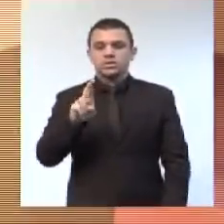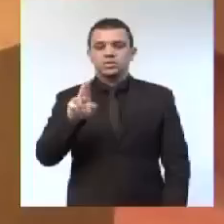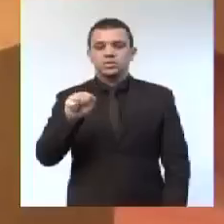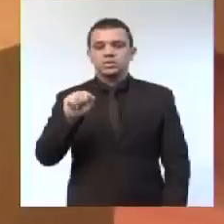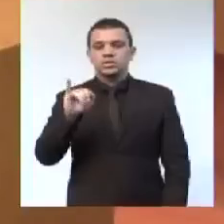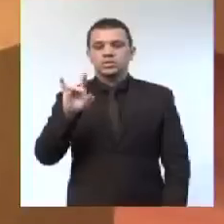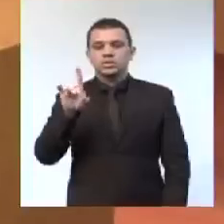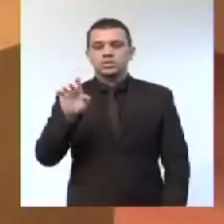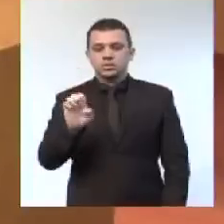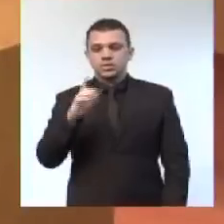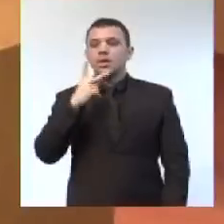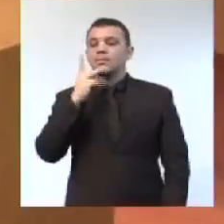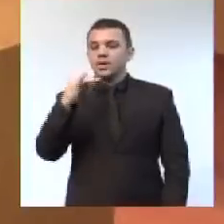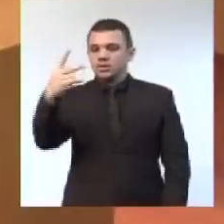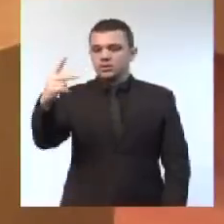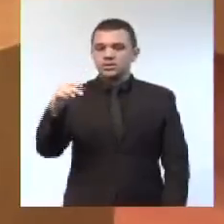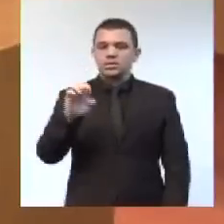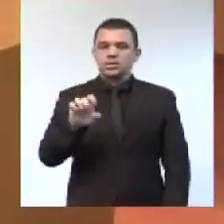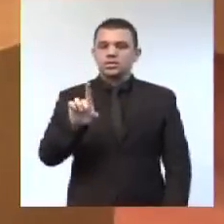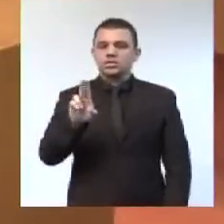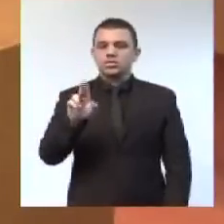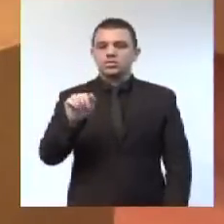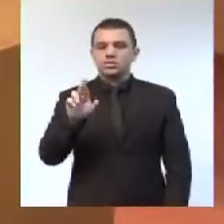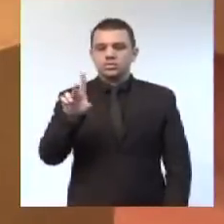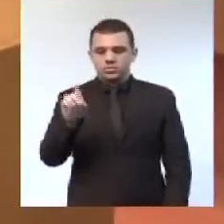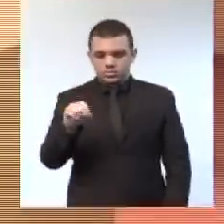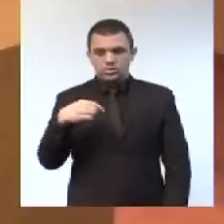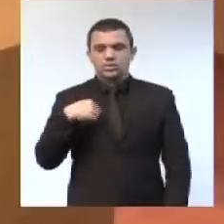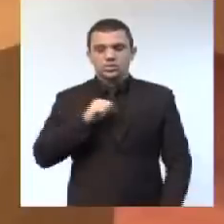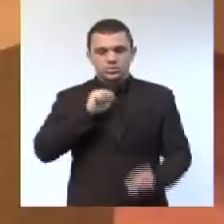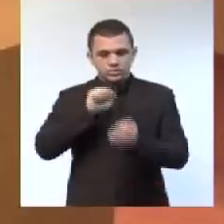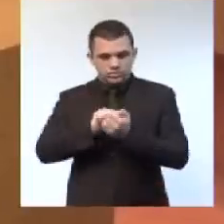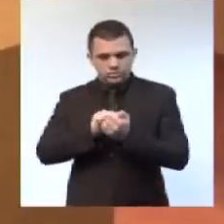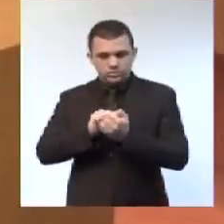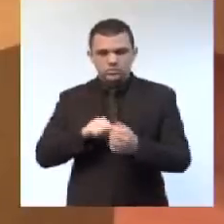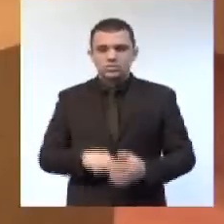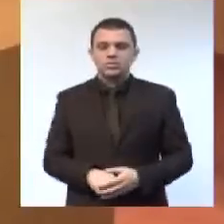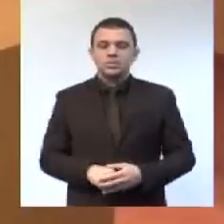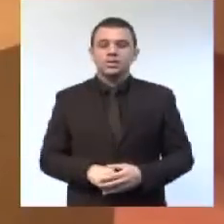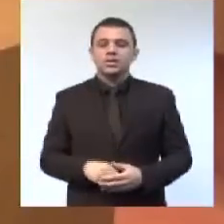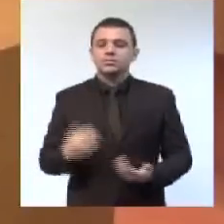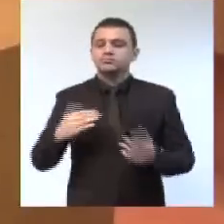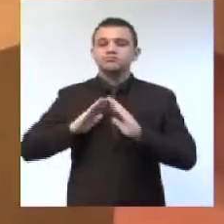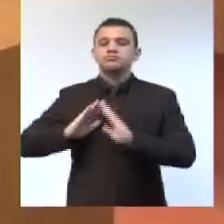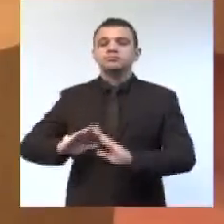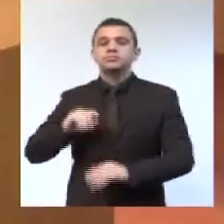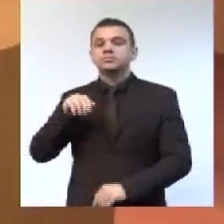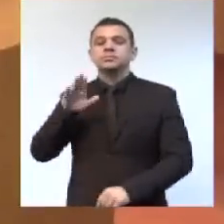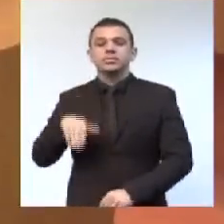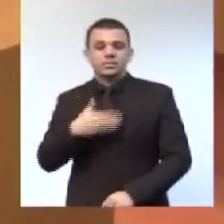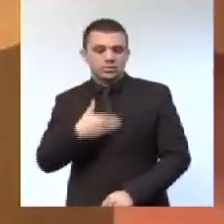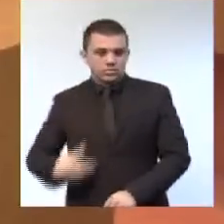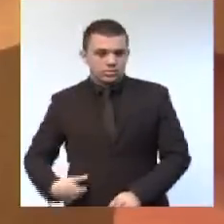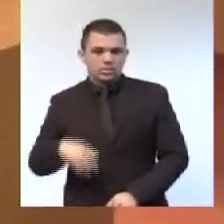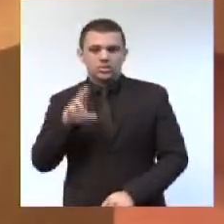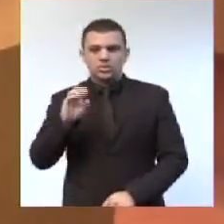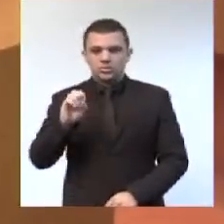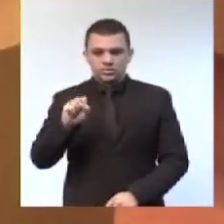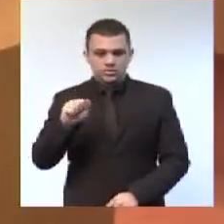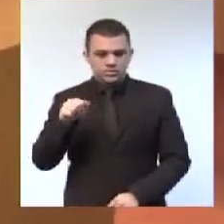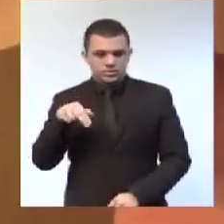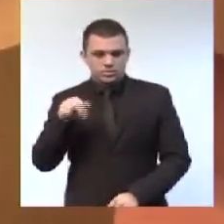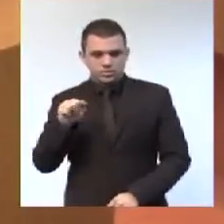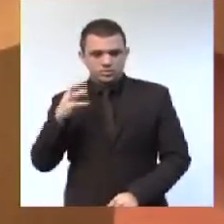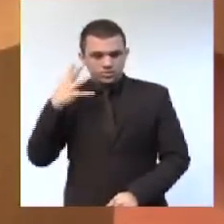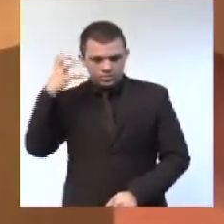Braide. Eu e o deputado Carlos Braide, a pedido da governadora Rosiana, nos dirigimos para a cidade